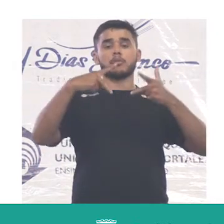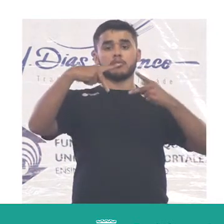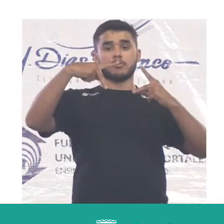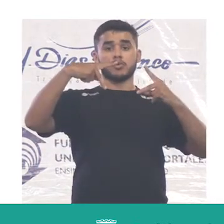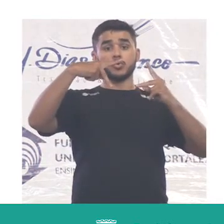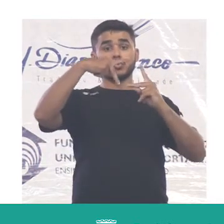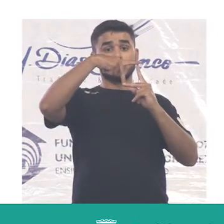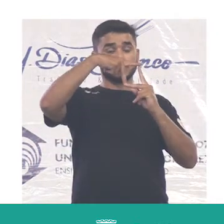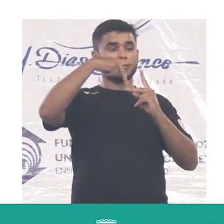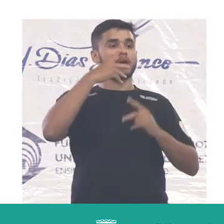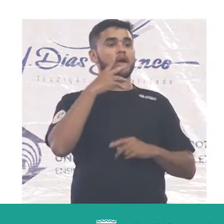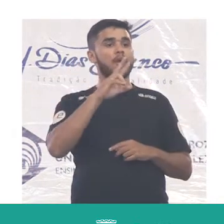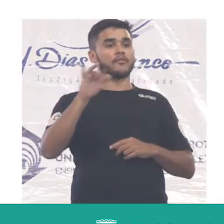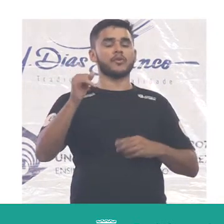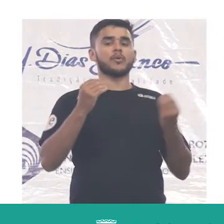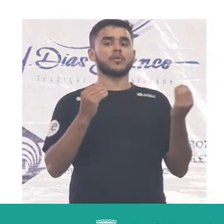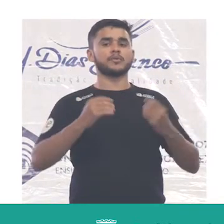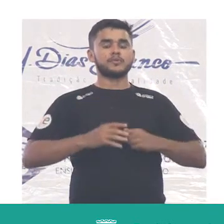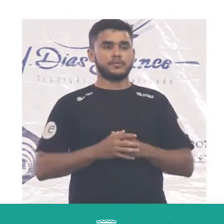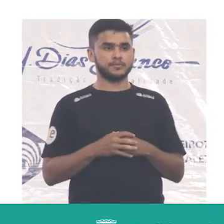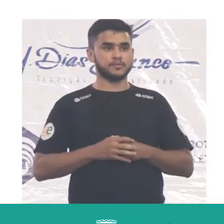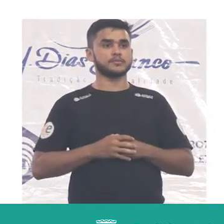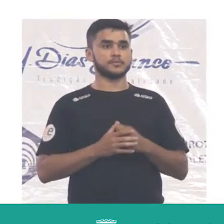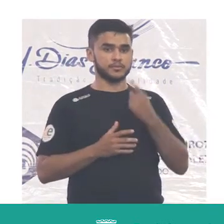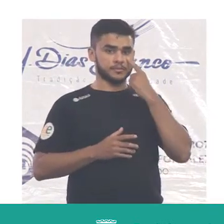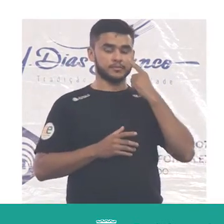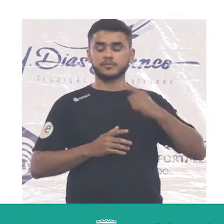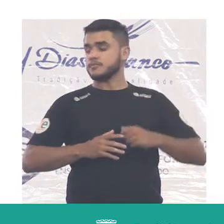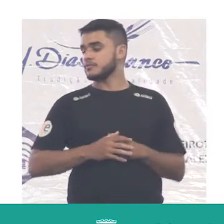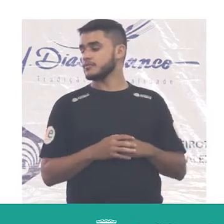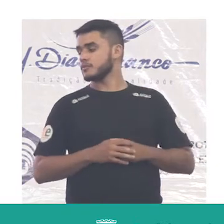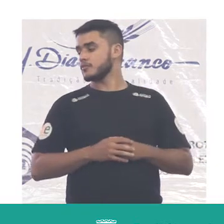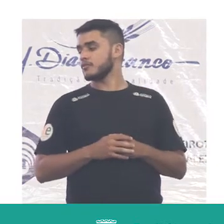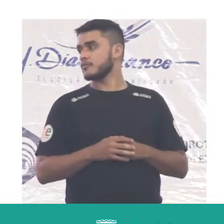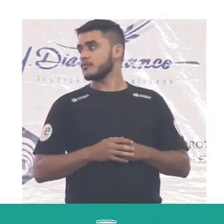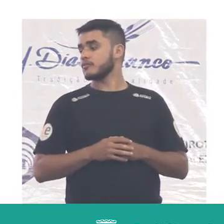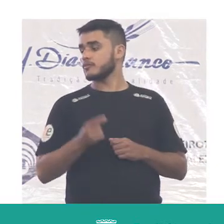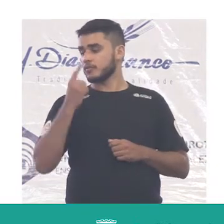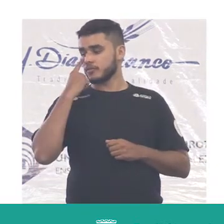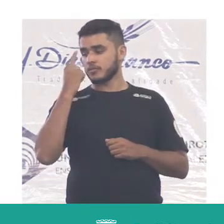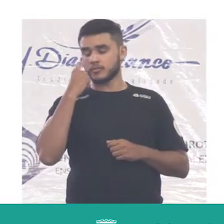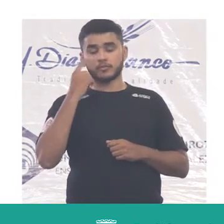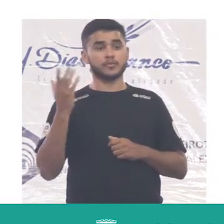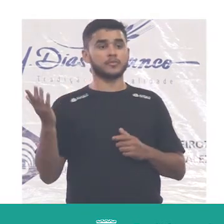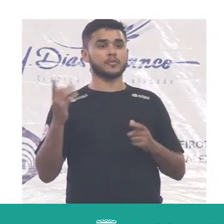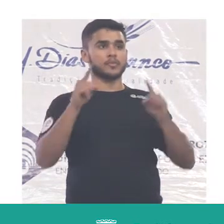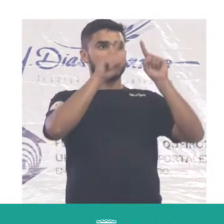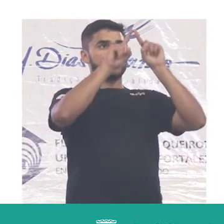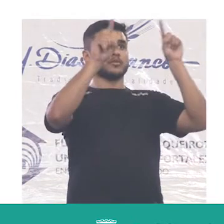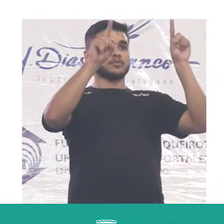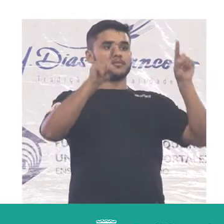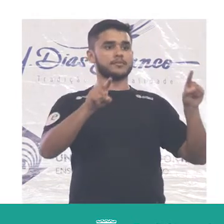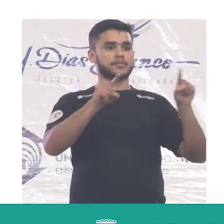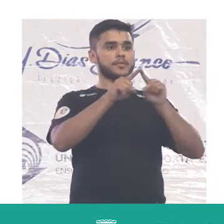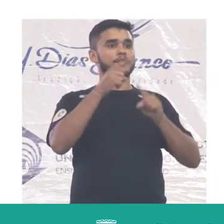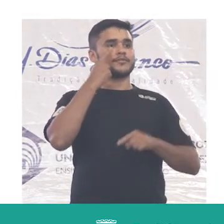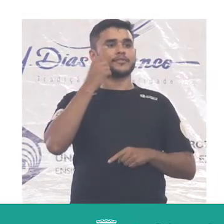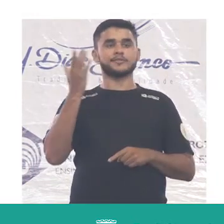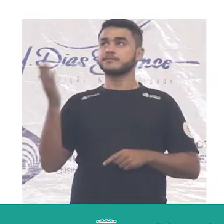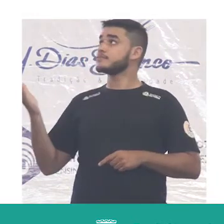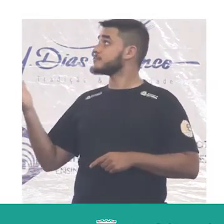figura. Eu vou fazer exatamente a caixa a partir disso aí. Do jeito que está desenhado em cima, vocês estão enxergando a figura em cima